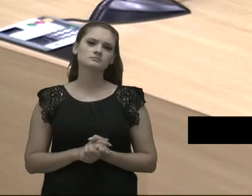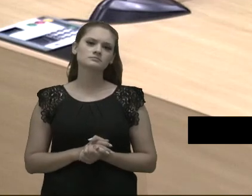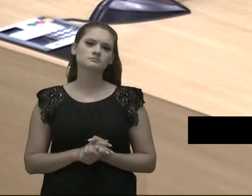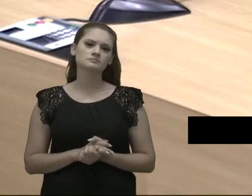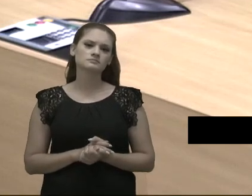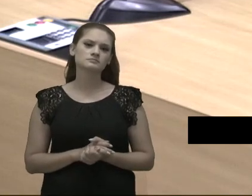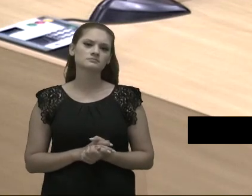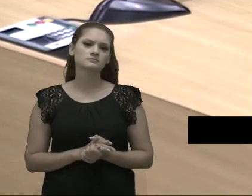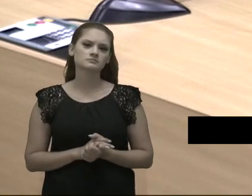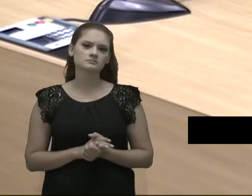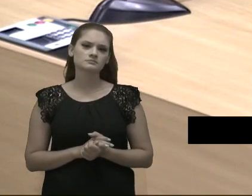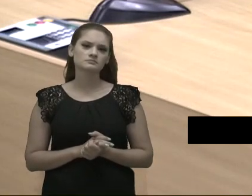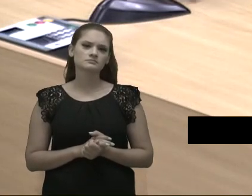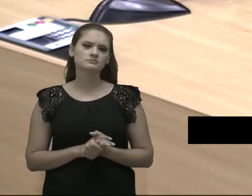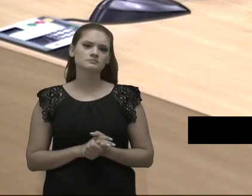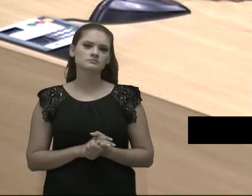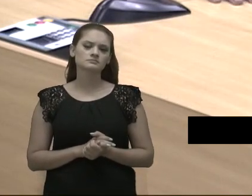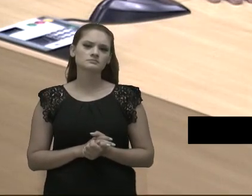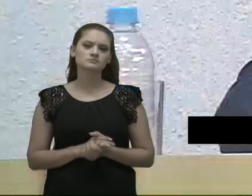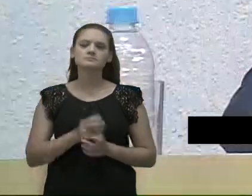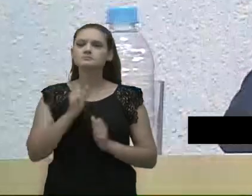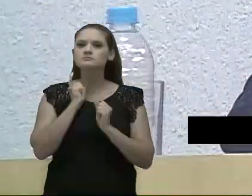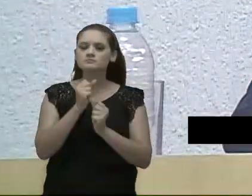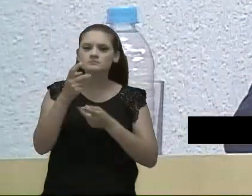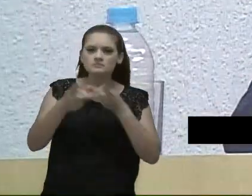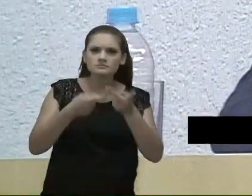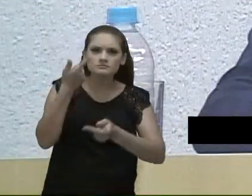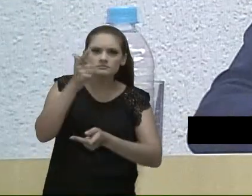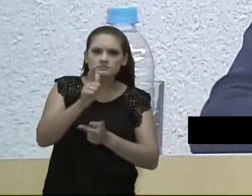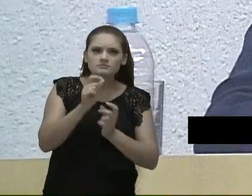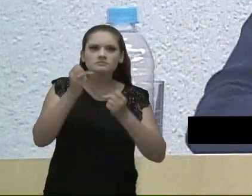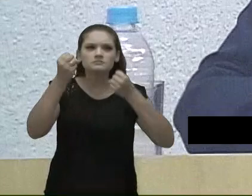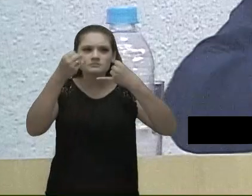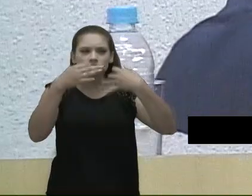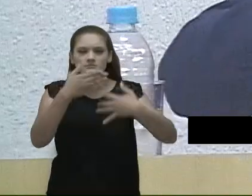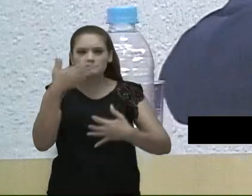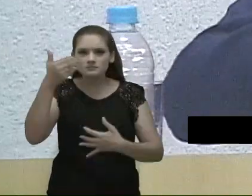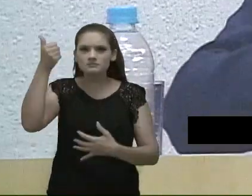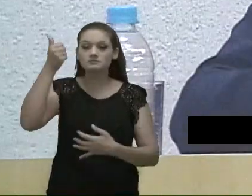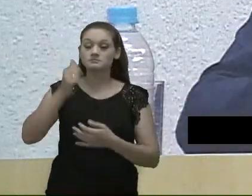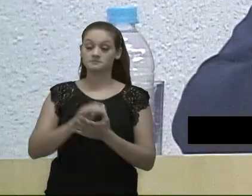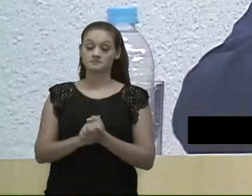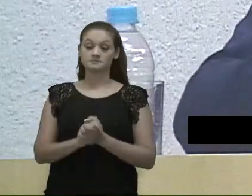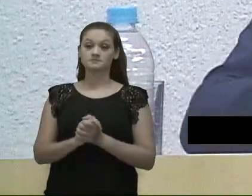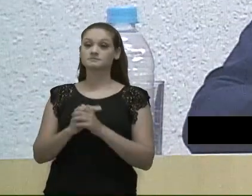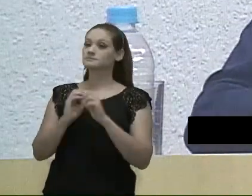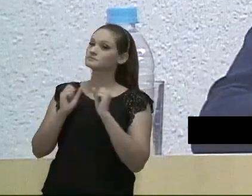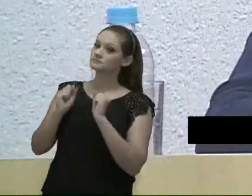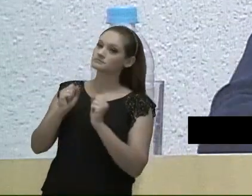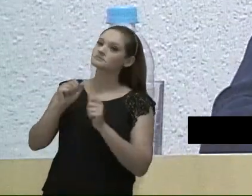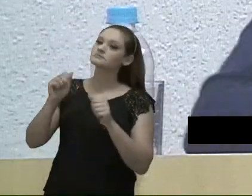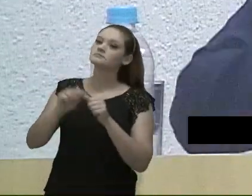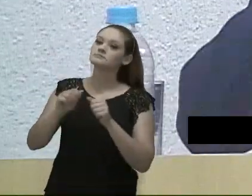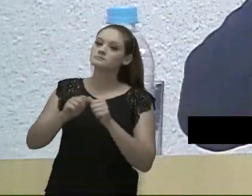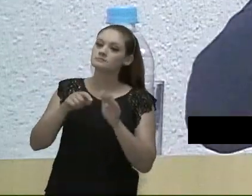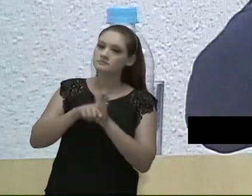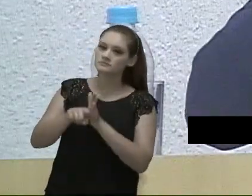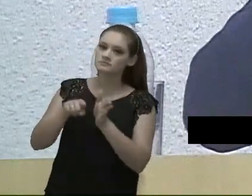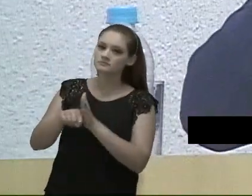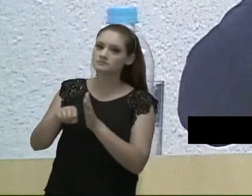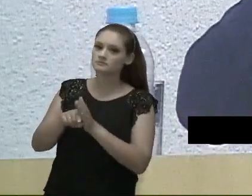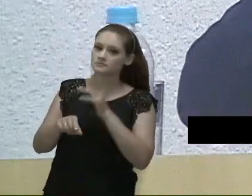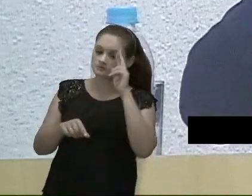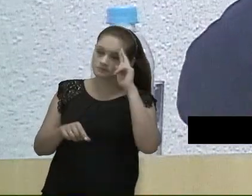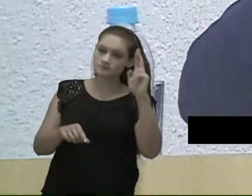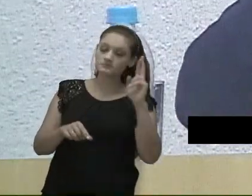O senhor pode repetir e formular? Sim. Bom, é uma sequência que eu vim fazendo das perguntas para o senhor,